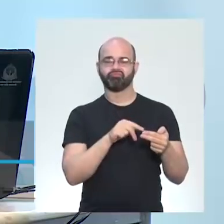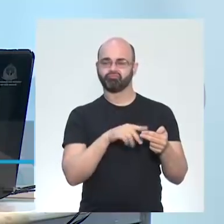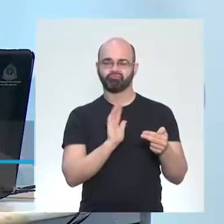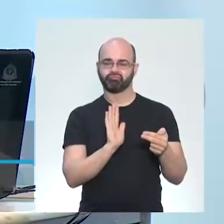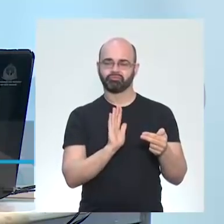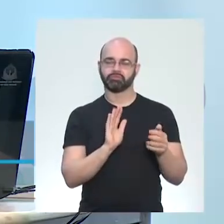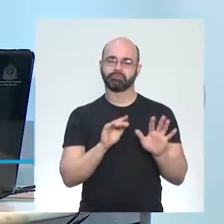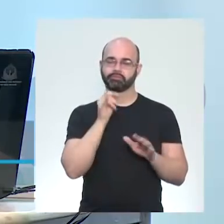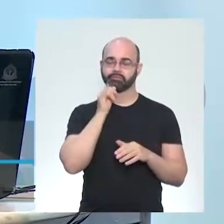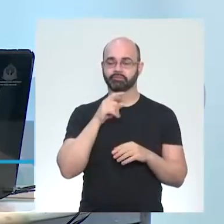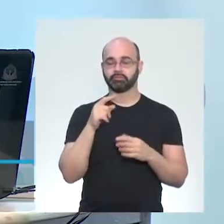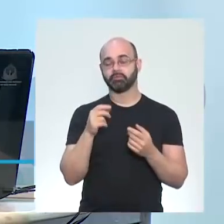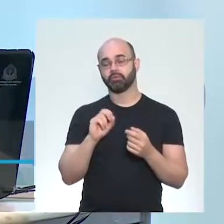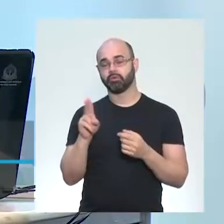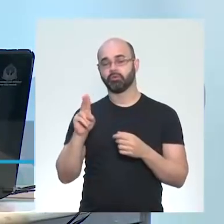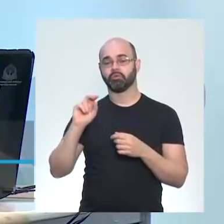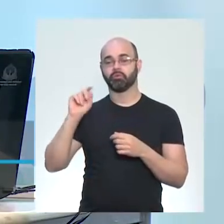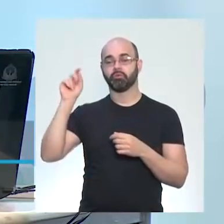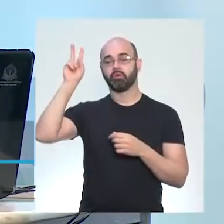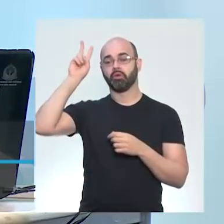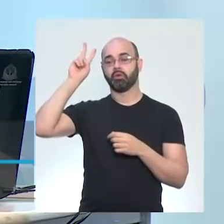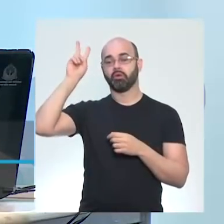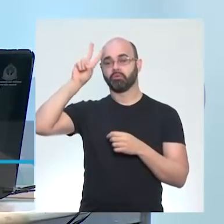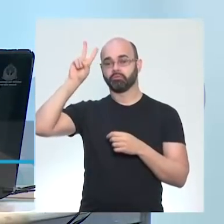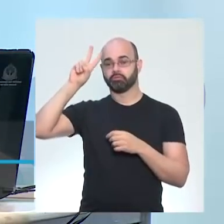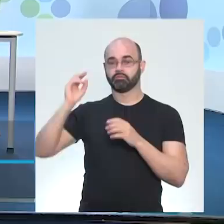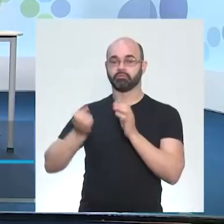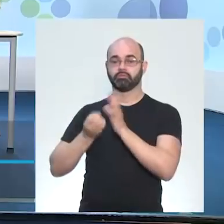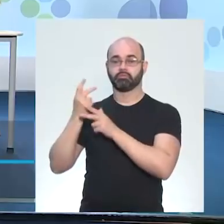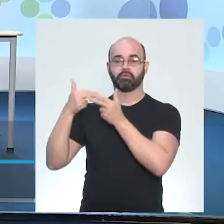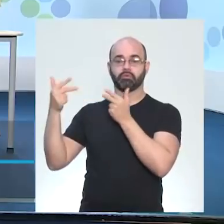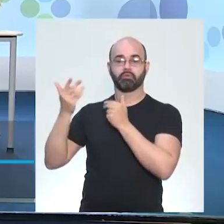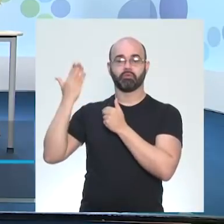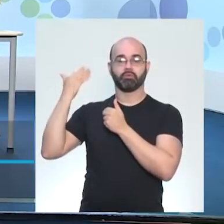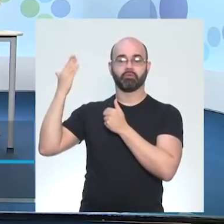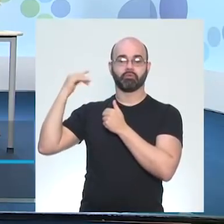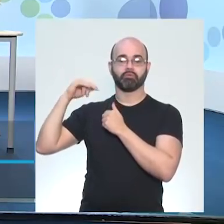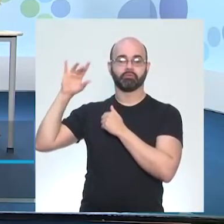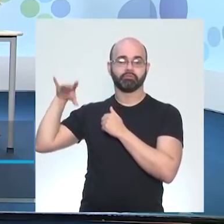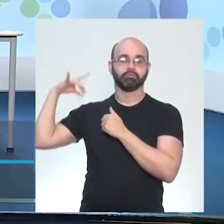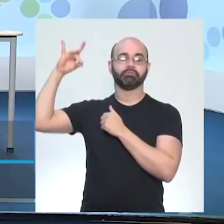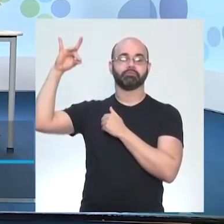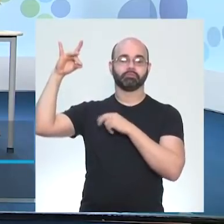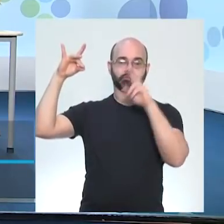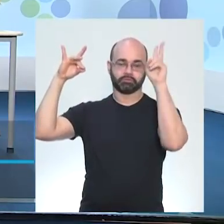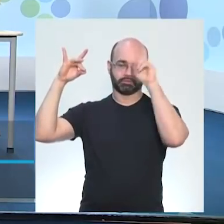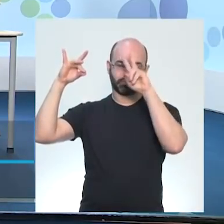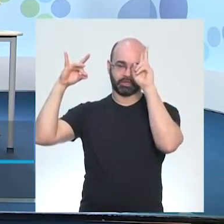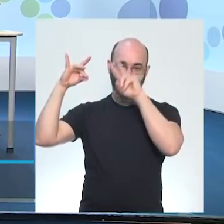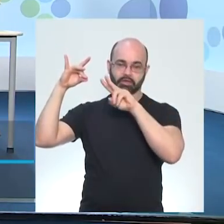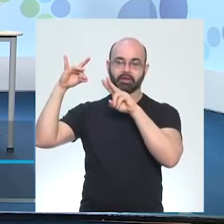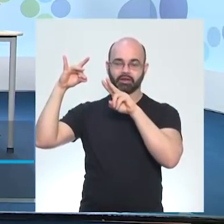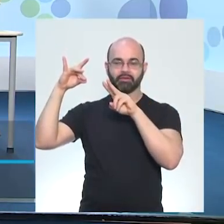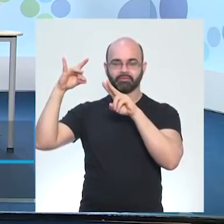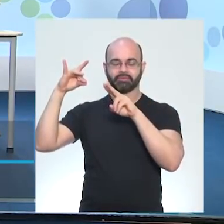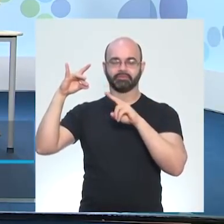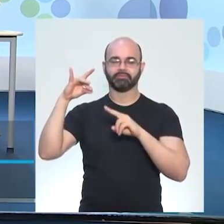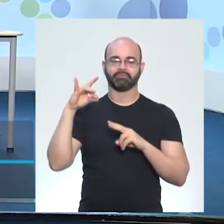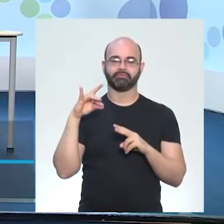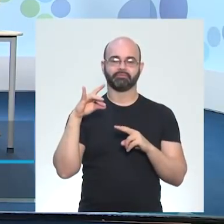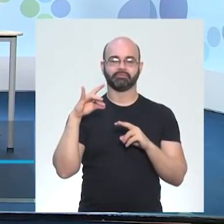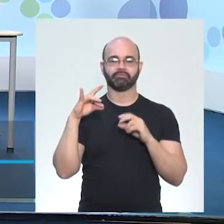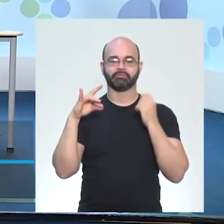ver? Vocês, alunos do 6º ano, não é da sua época, não, Não é tá? da época de vocês, gente. Talvez alguns já tenham visto na